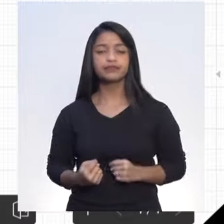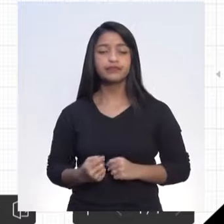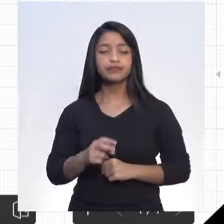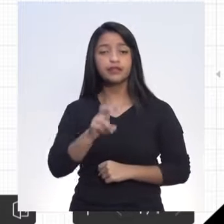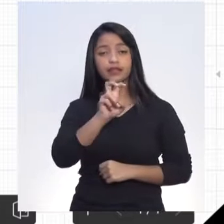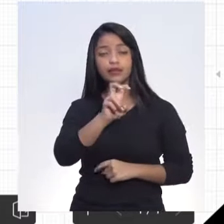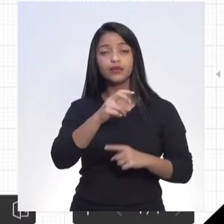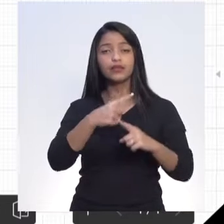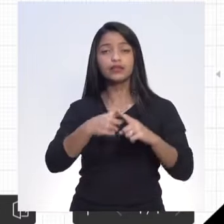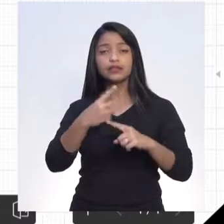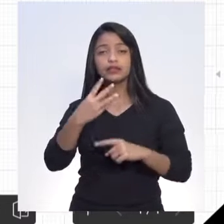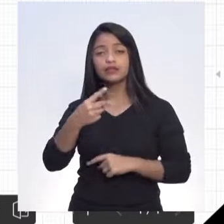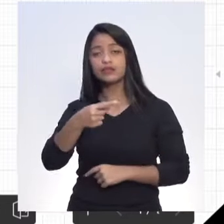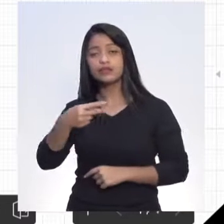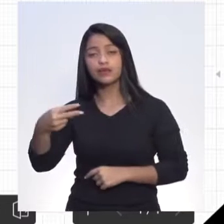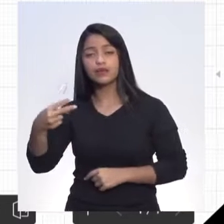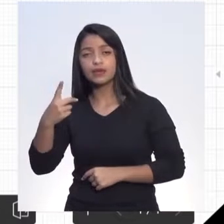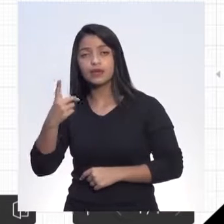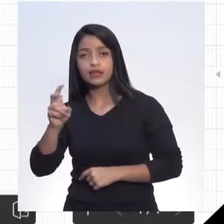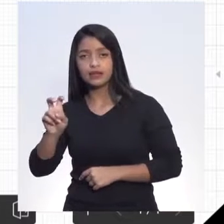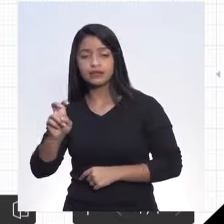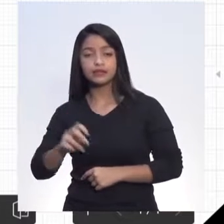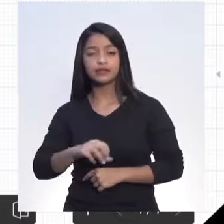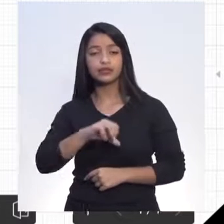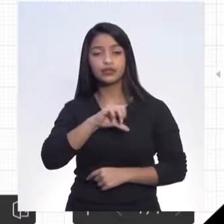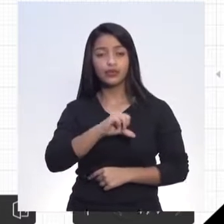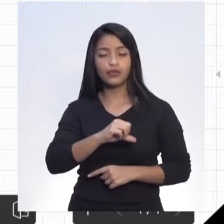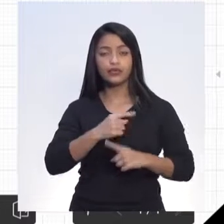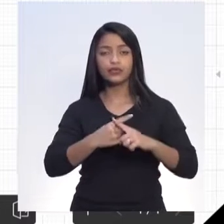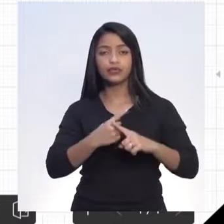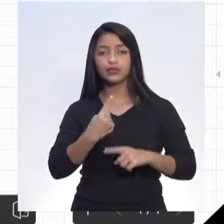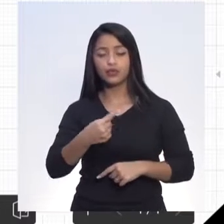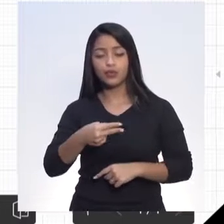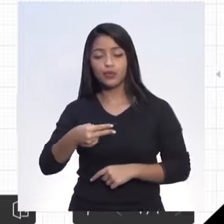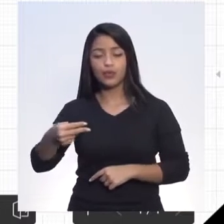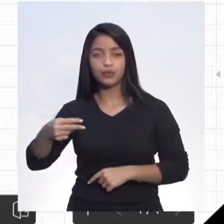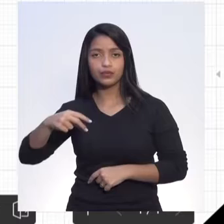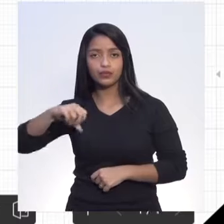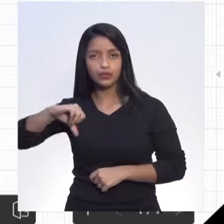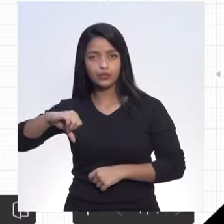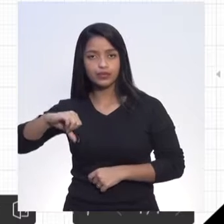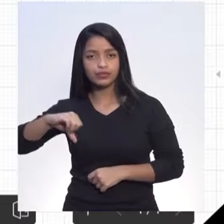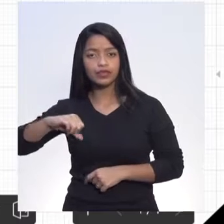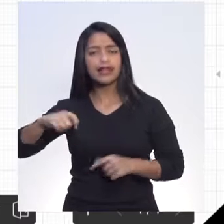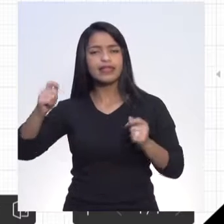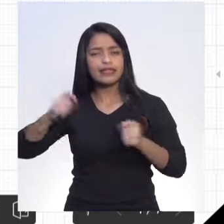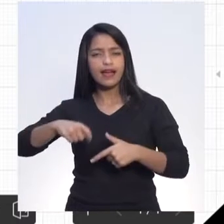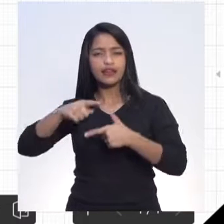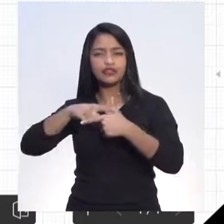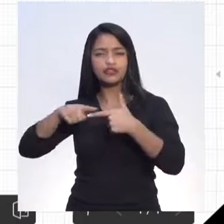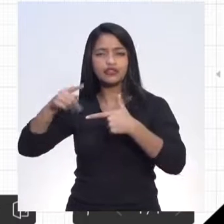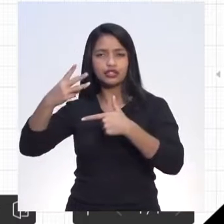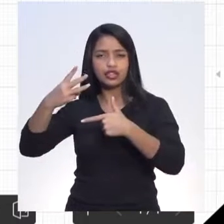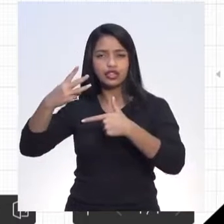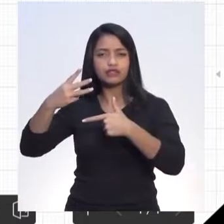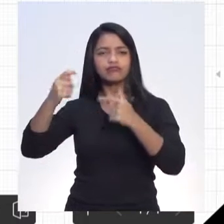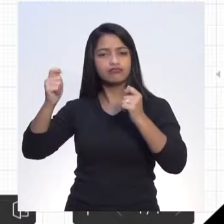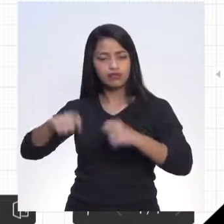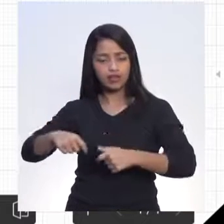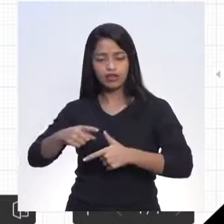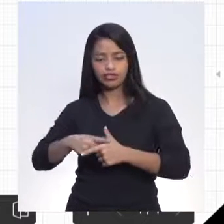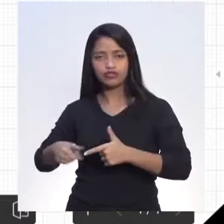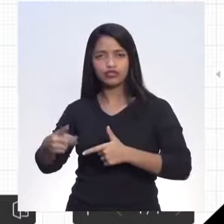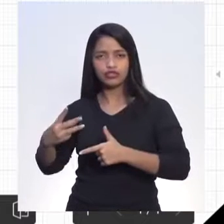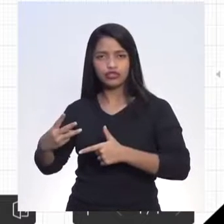encontro 15. E 9 vezes 1 eu encontro 9. Dá para dividir por 3, né? Ó. Simplificar por 3